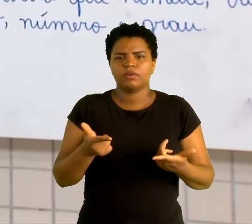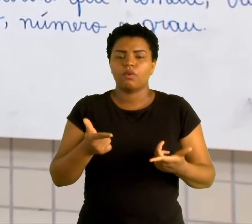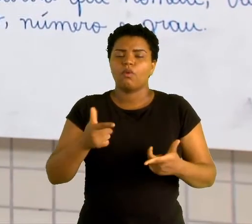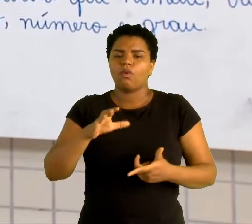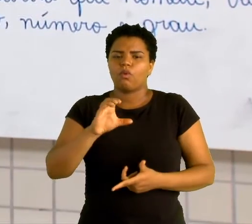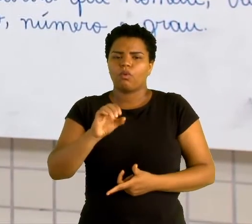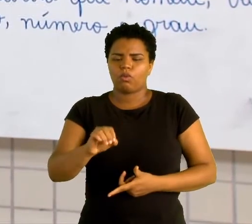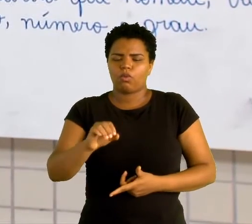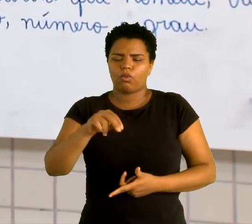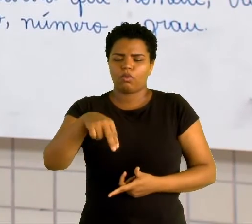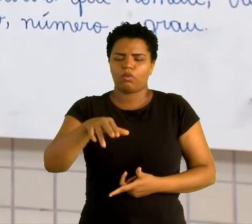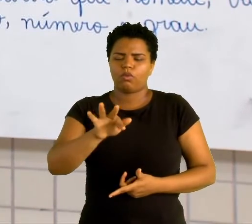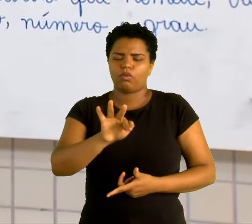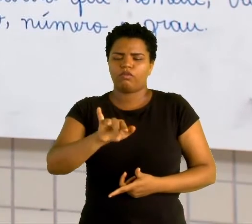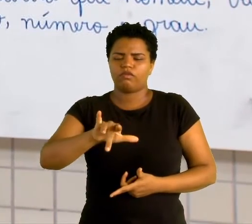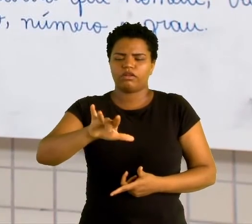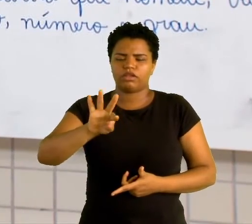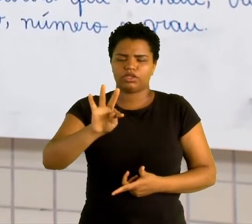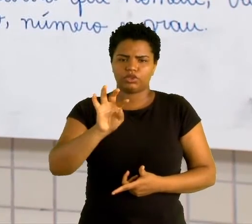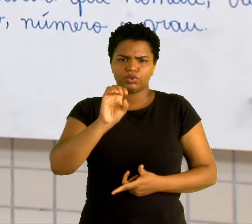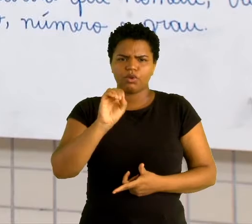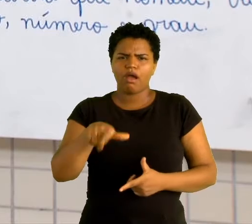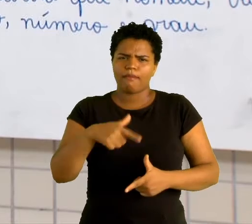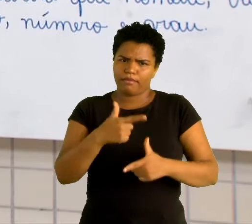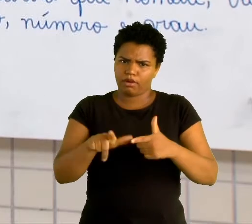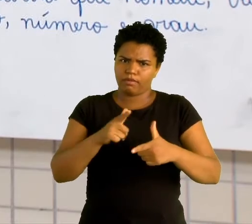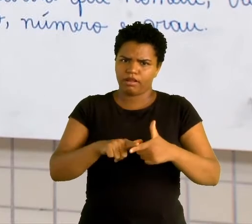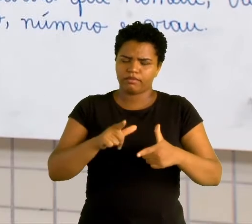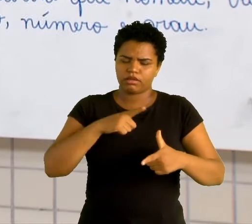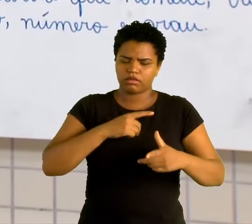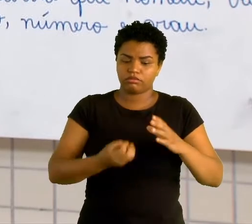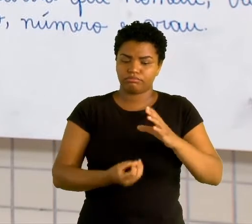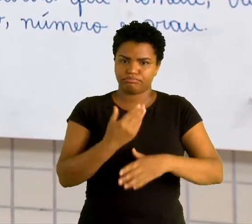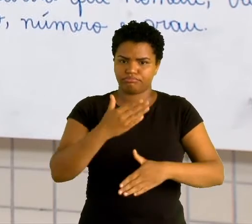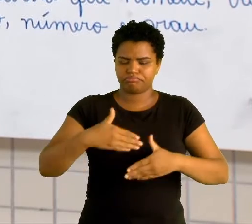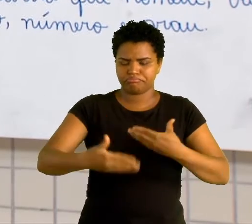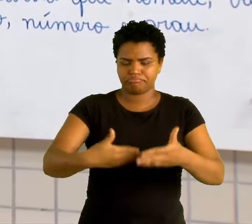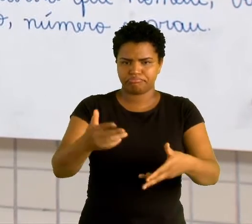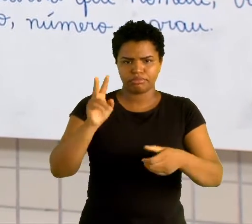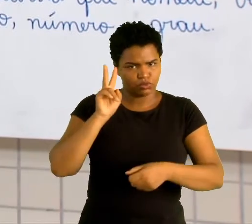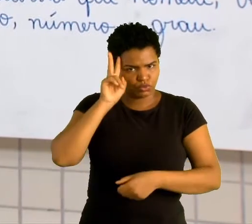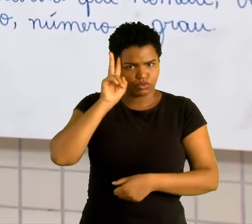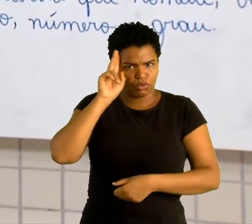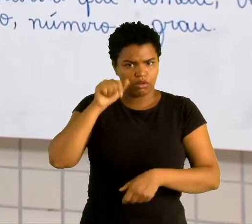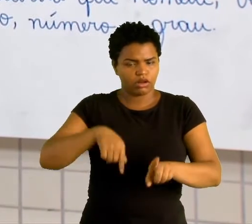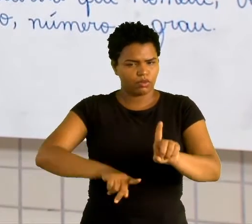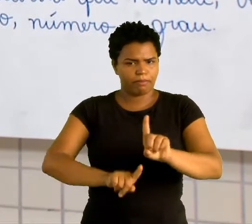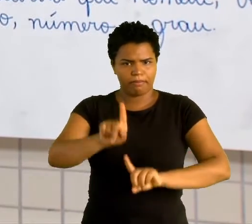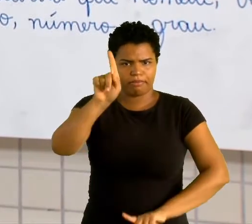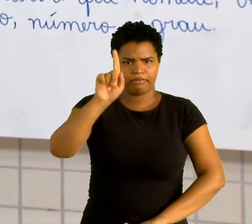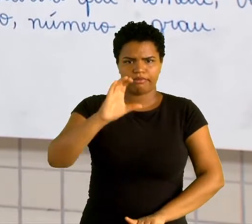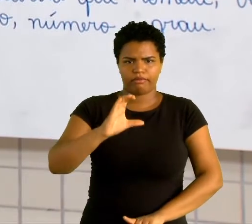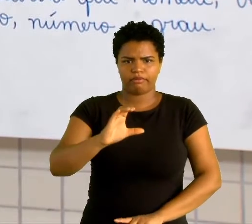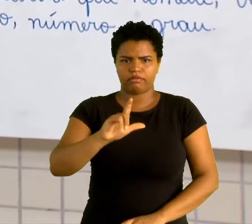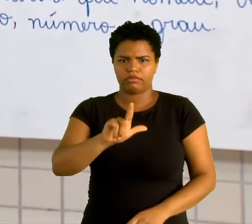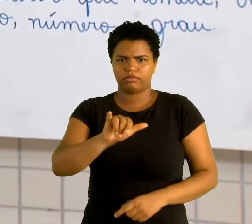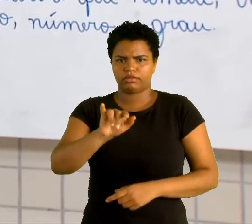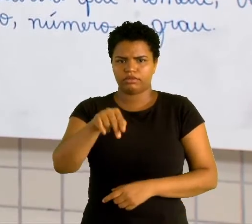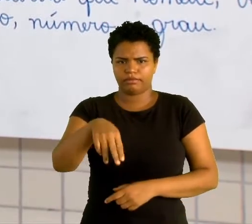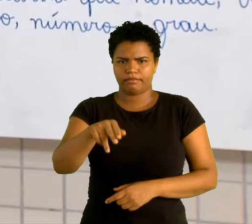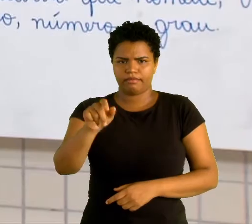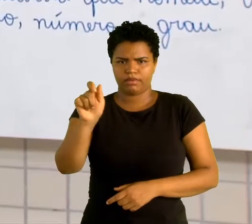que surgiu no decorrer da história. E o clímax vai ser aquele momento de